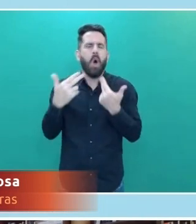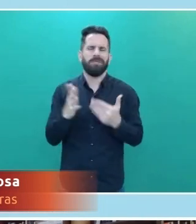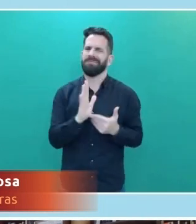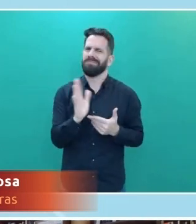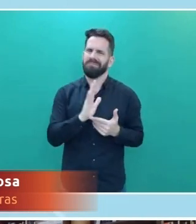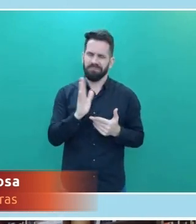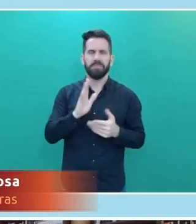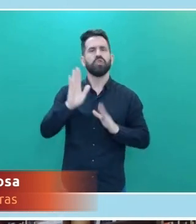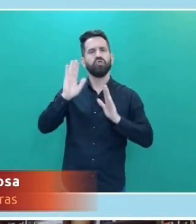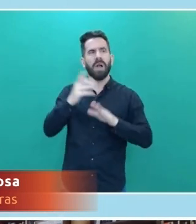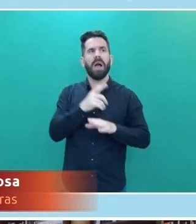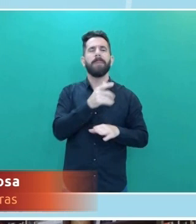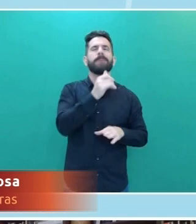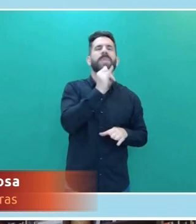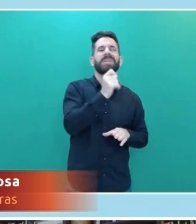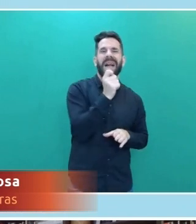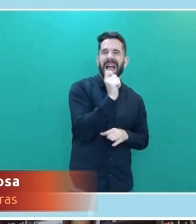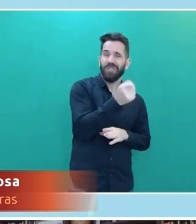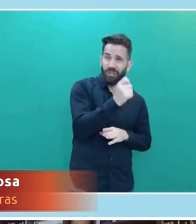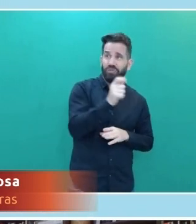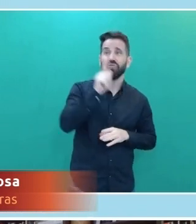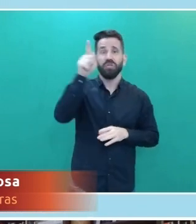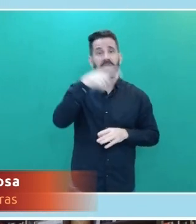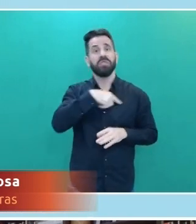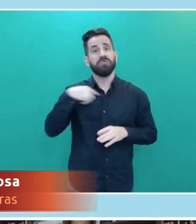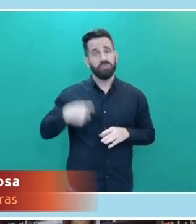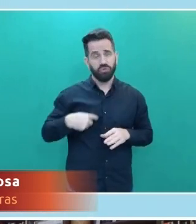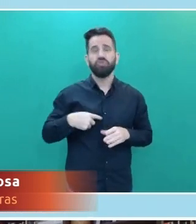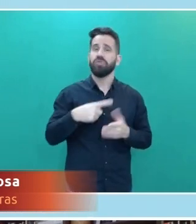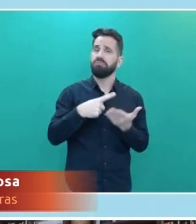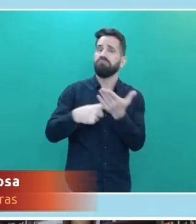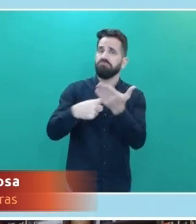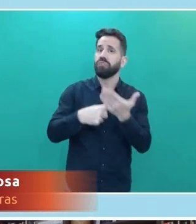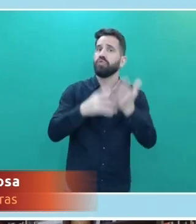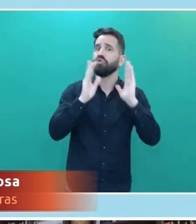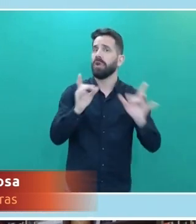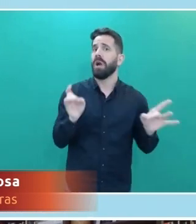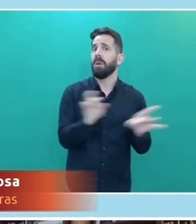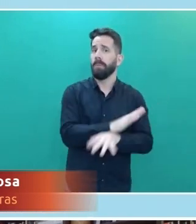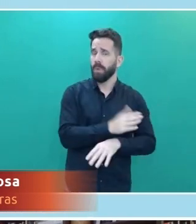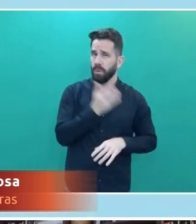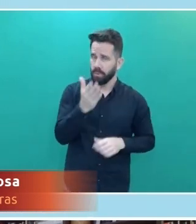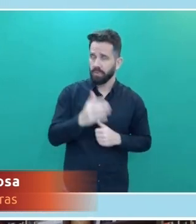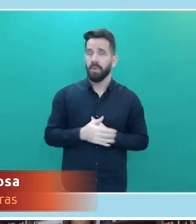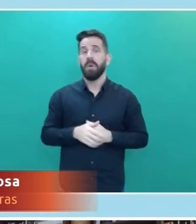própria. Então, assim, a intenção do governo seria